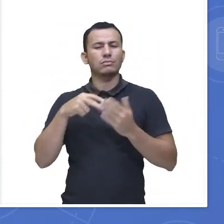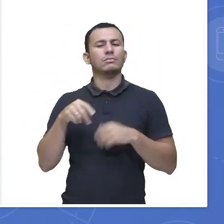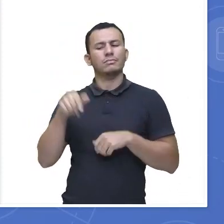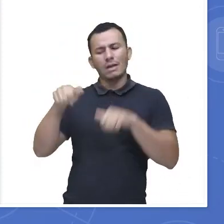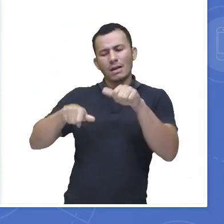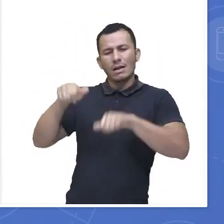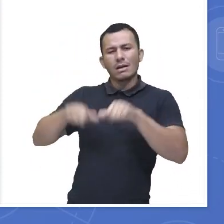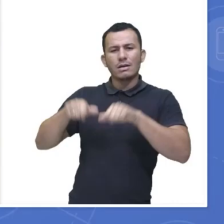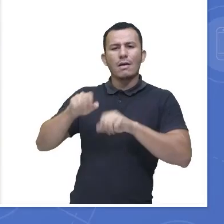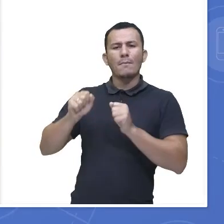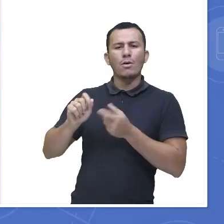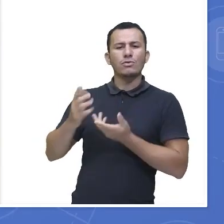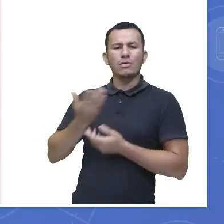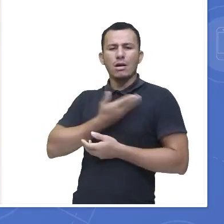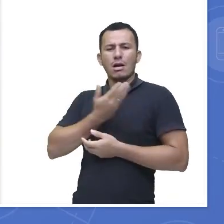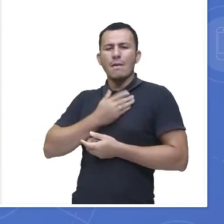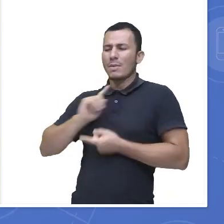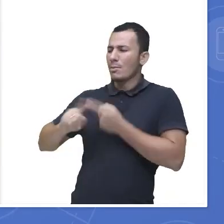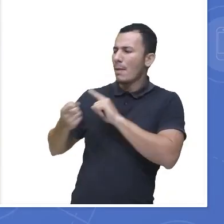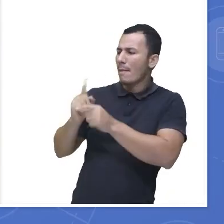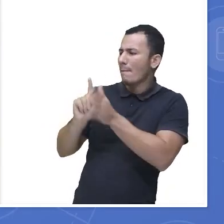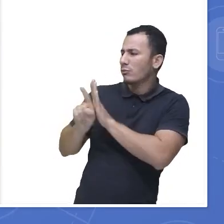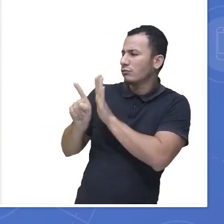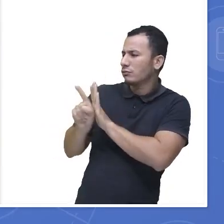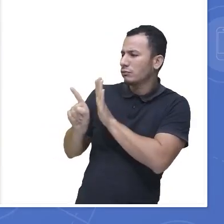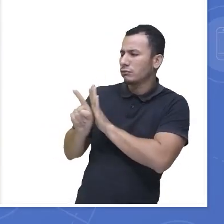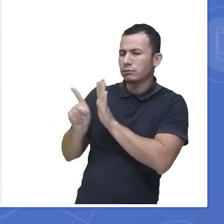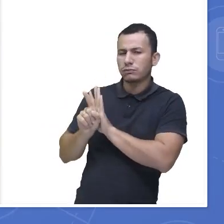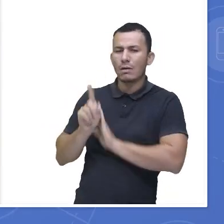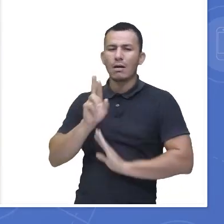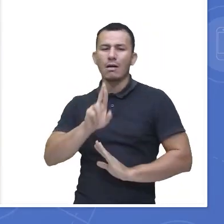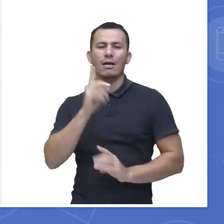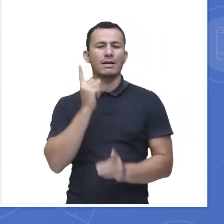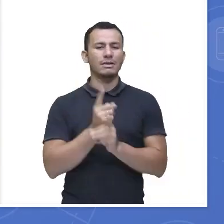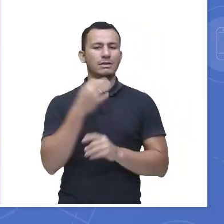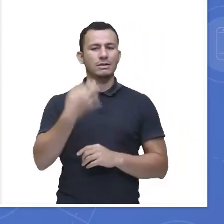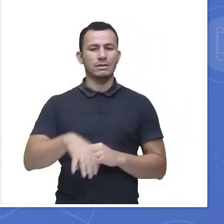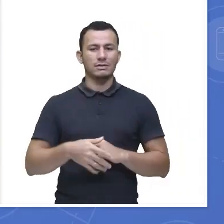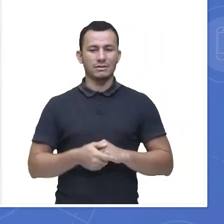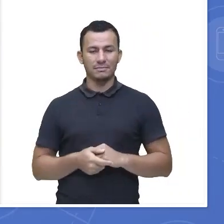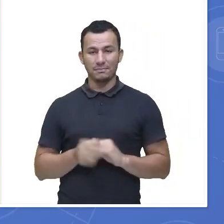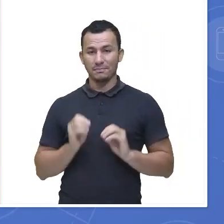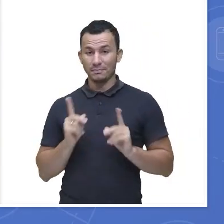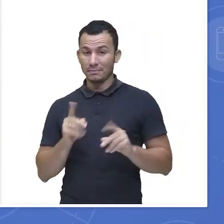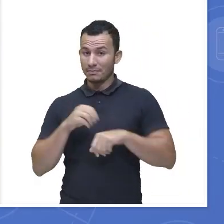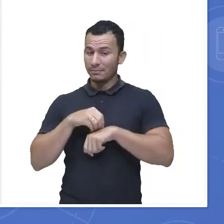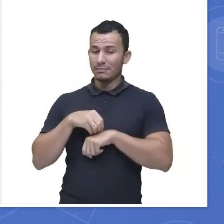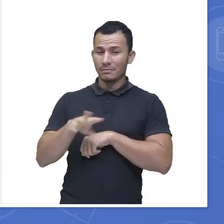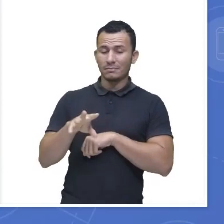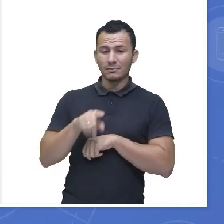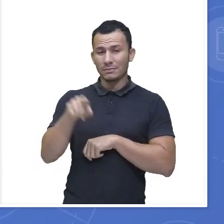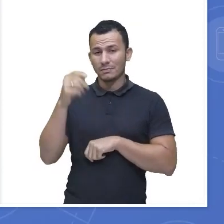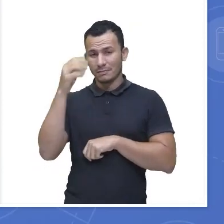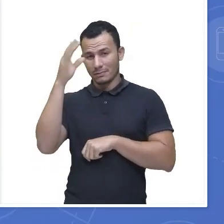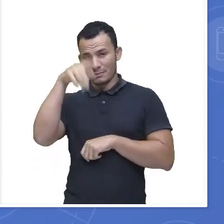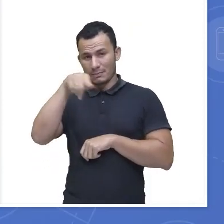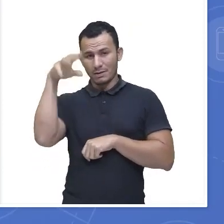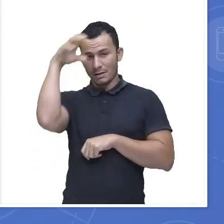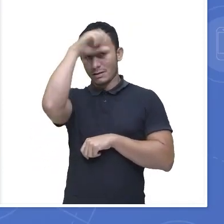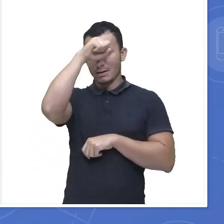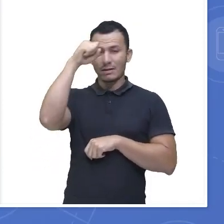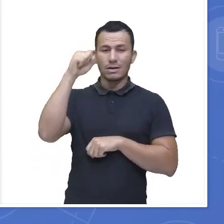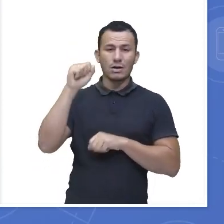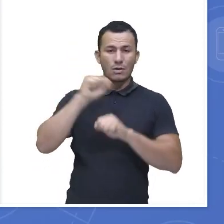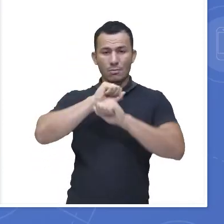analise, conversa com um colega, pergunta, para você chegar à resposta correta, tá bom? É uma questão de compreensão. Lembra